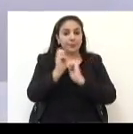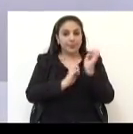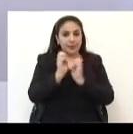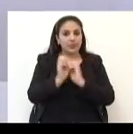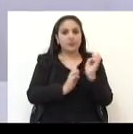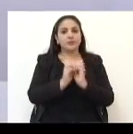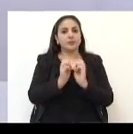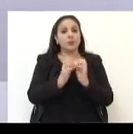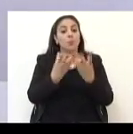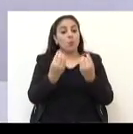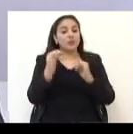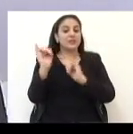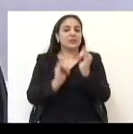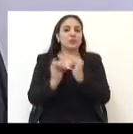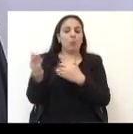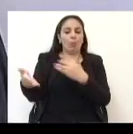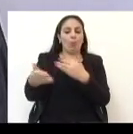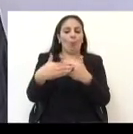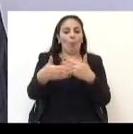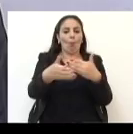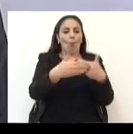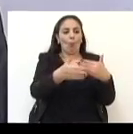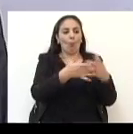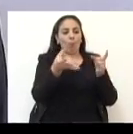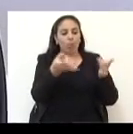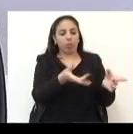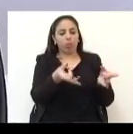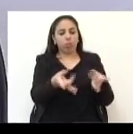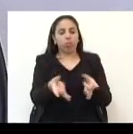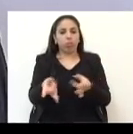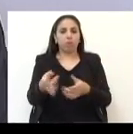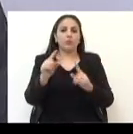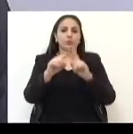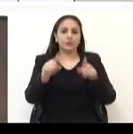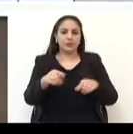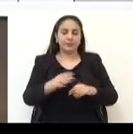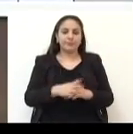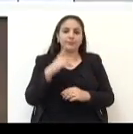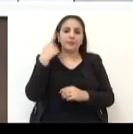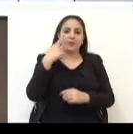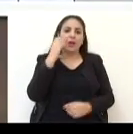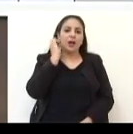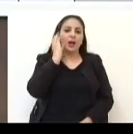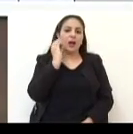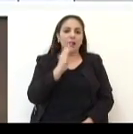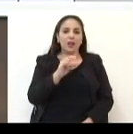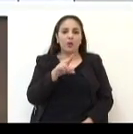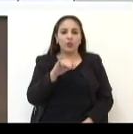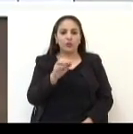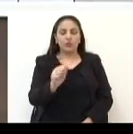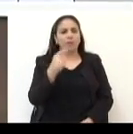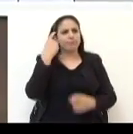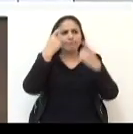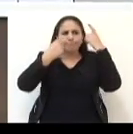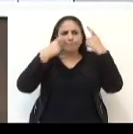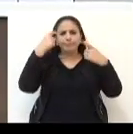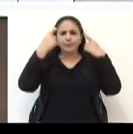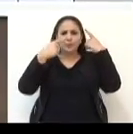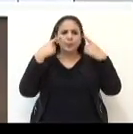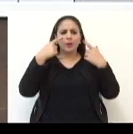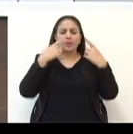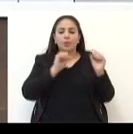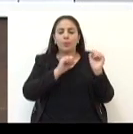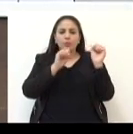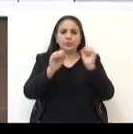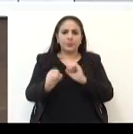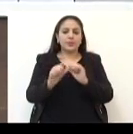empresas e muitas indústrias fechem e demitam os seus funcionários. A vereadora Cláudia Furlaneto está preocupada